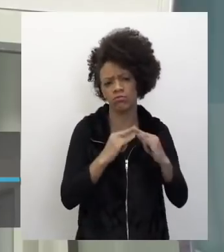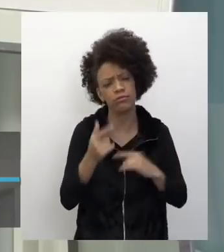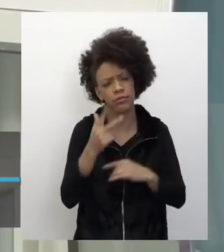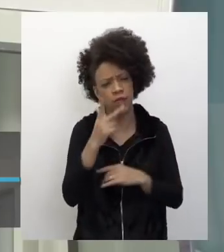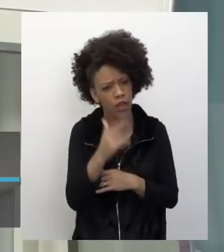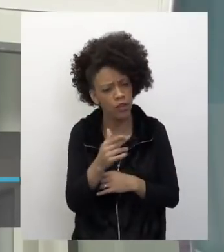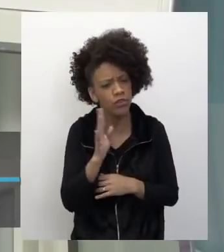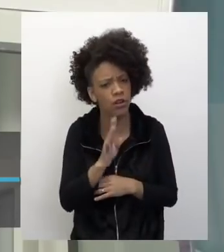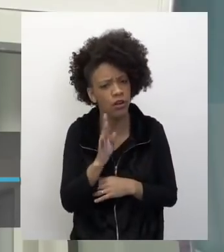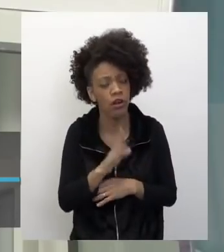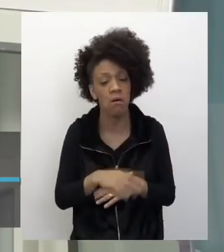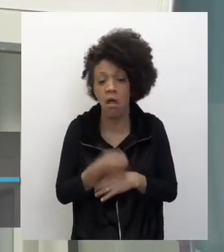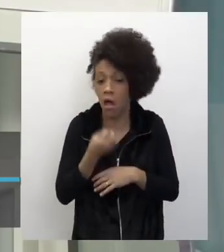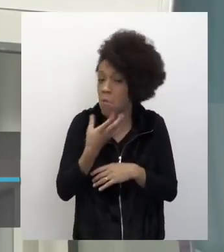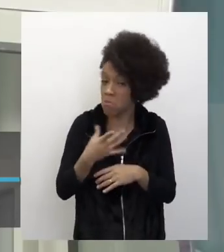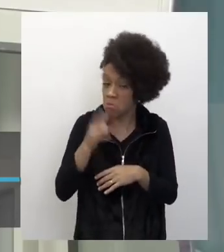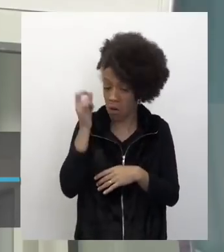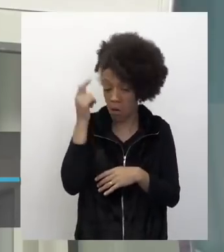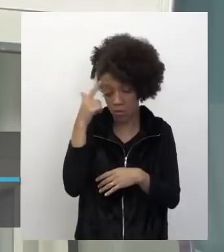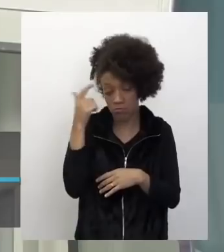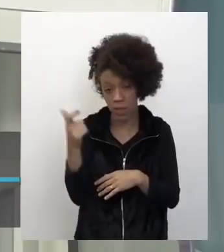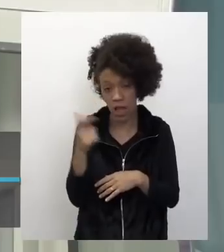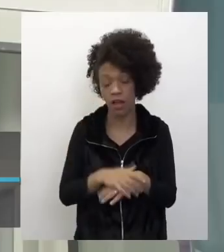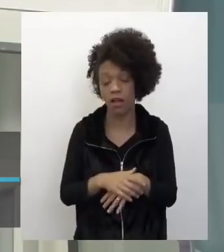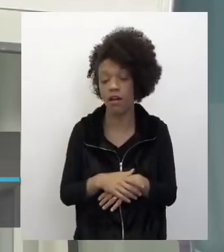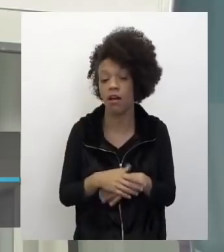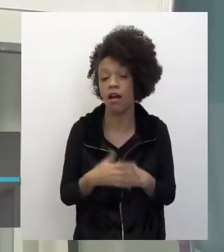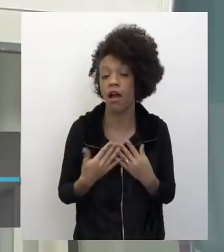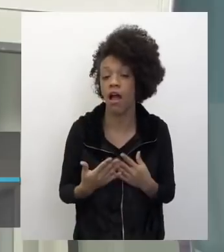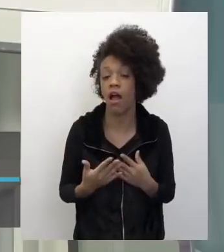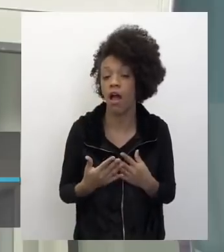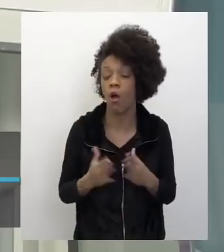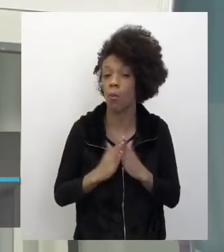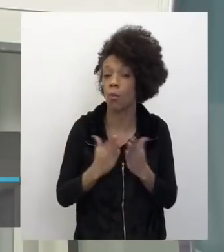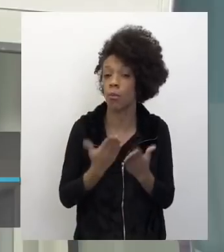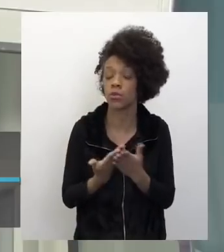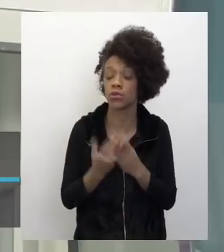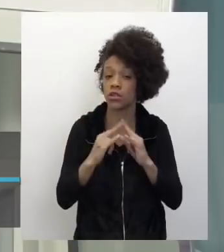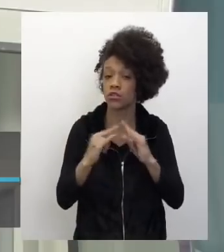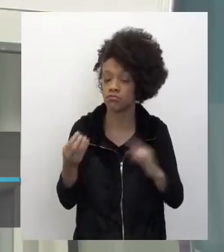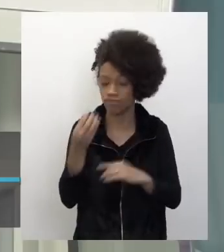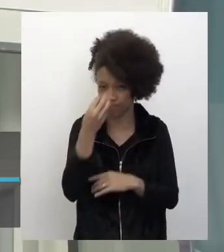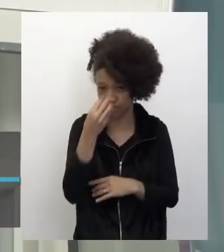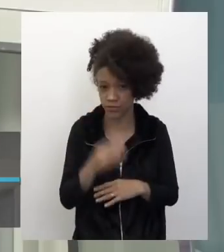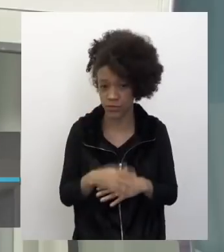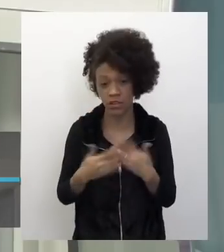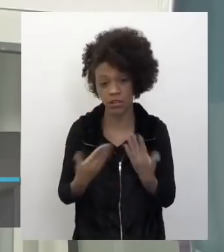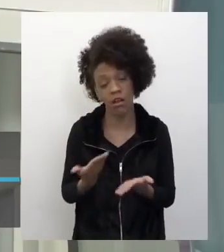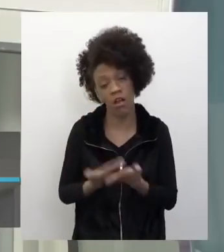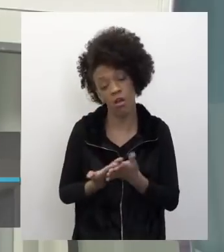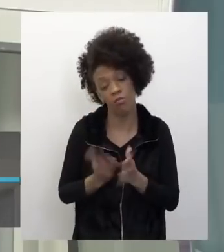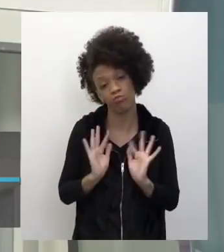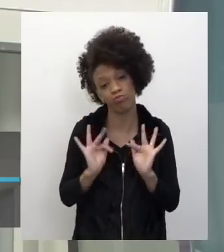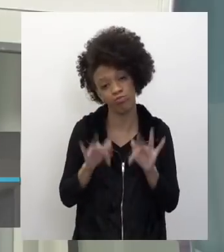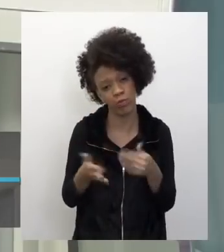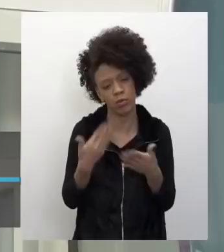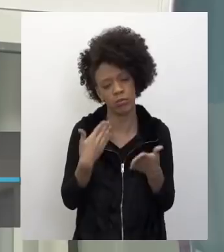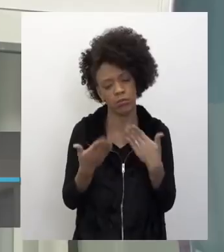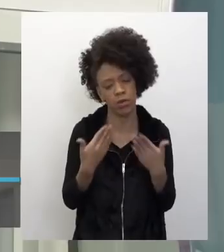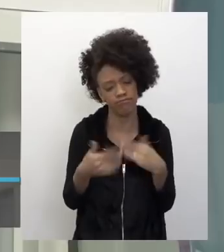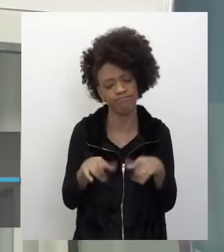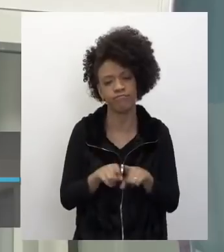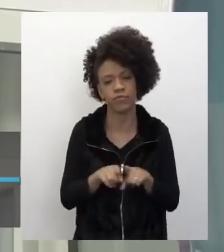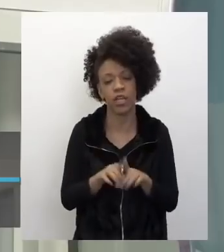bacana, é uma boa ideia procurar uma escola de circo. E turma, nossa aula chegou ao fim, nosso bate-papo também.